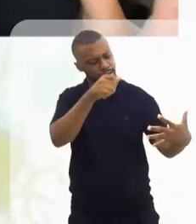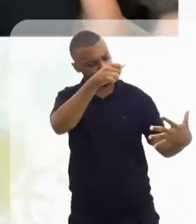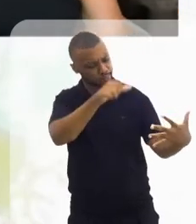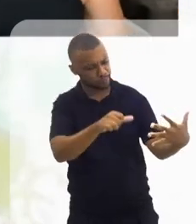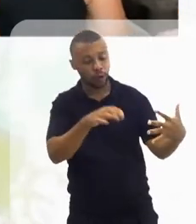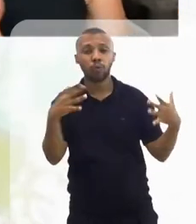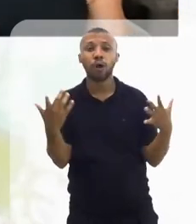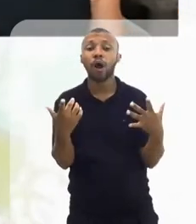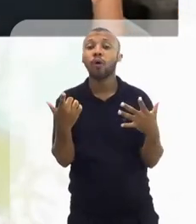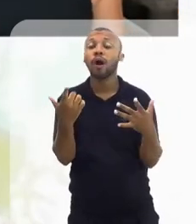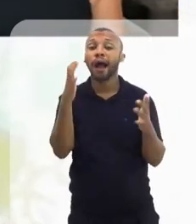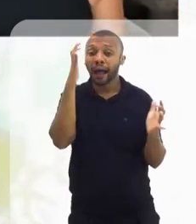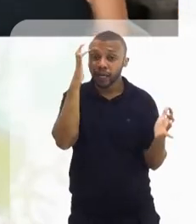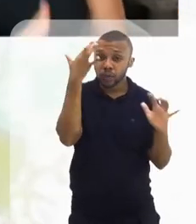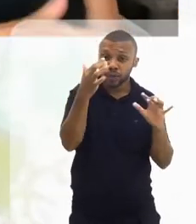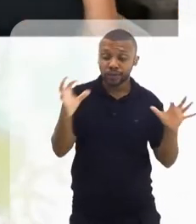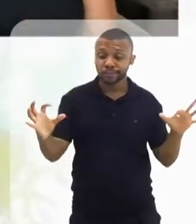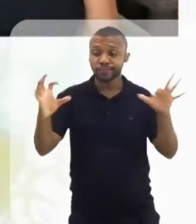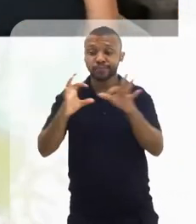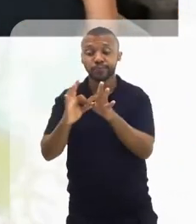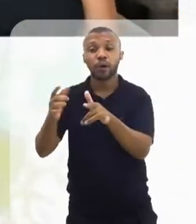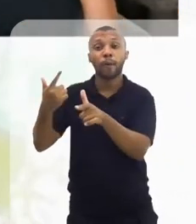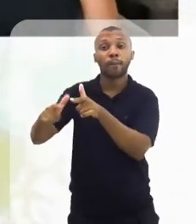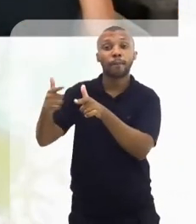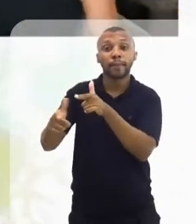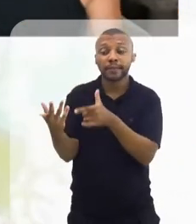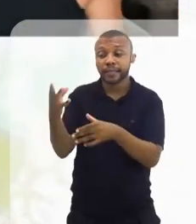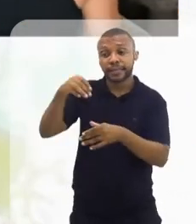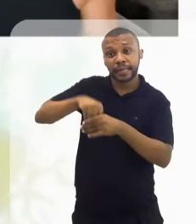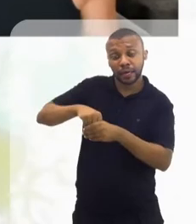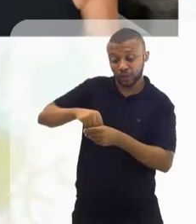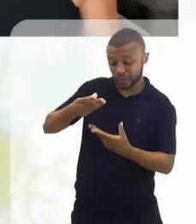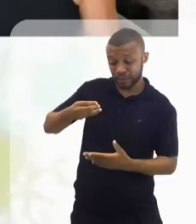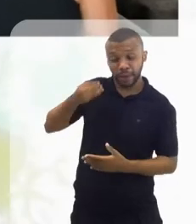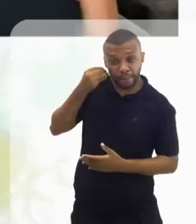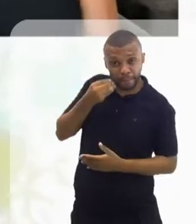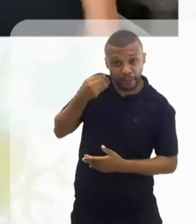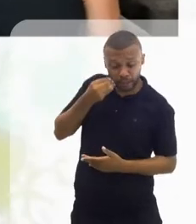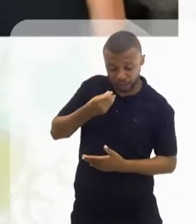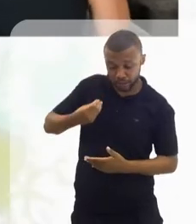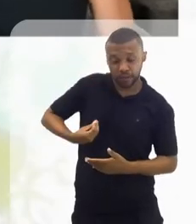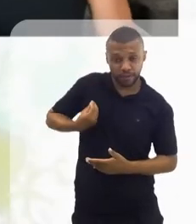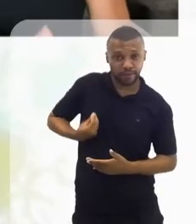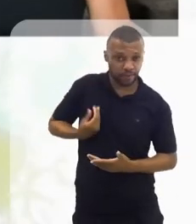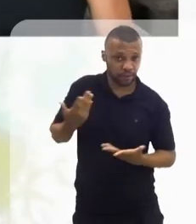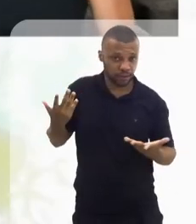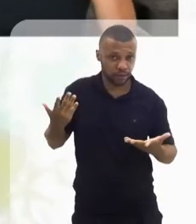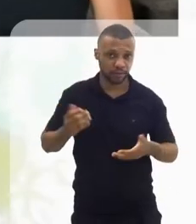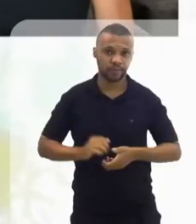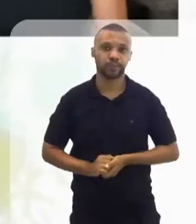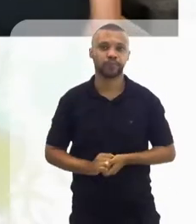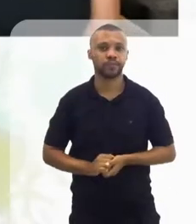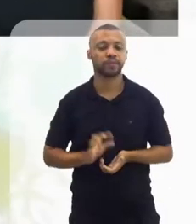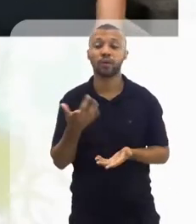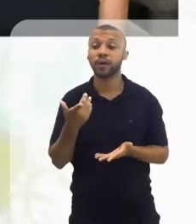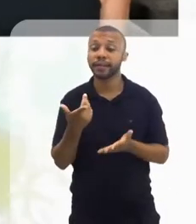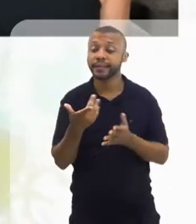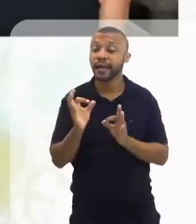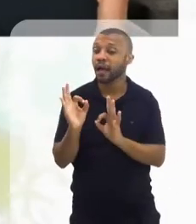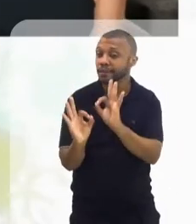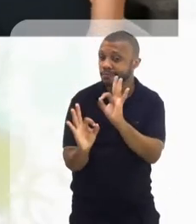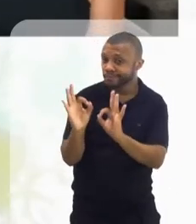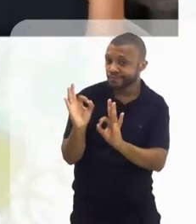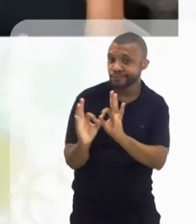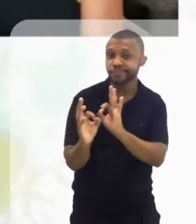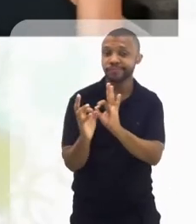o mais satisfatório dentro da minha realidade. Né? Então, essa é a